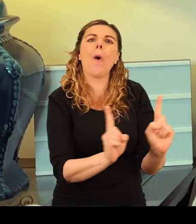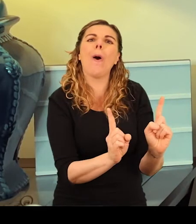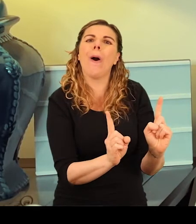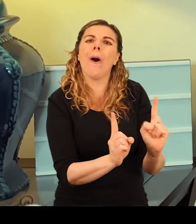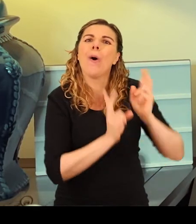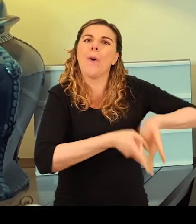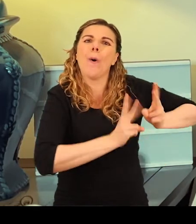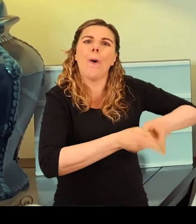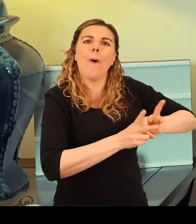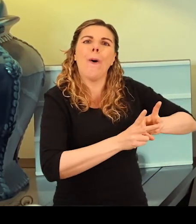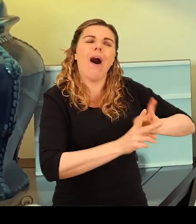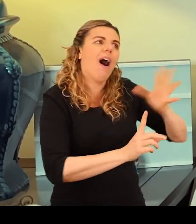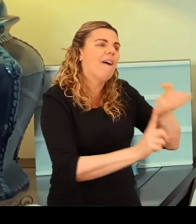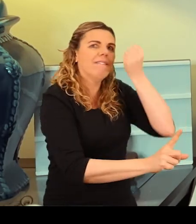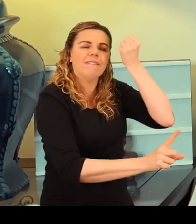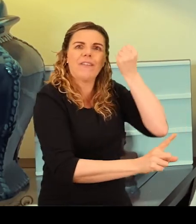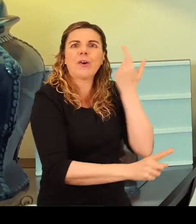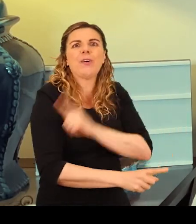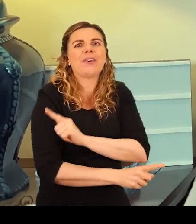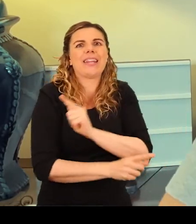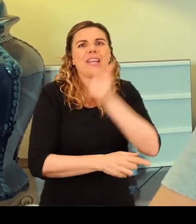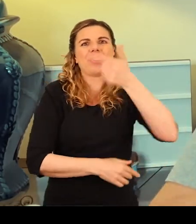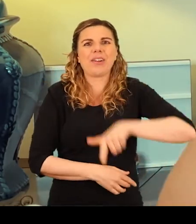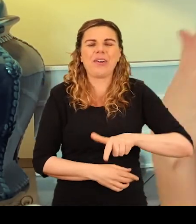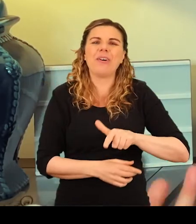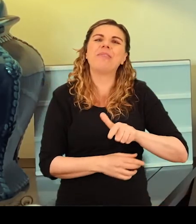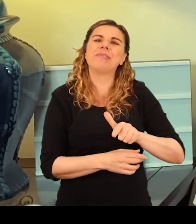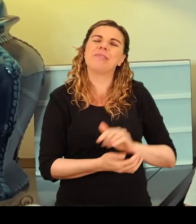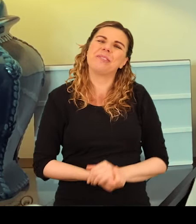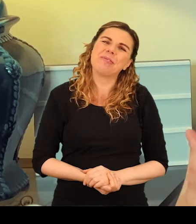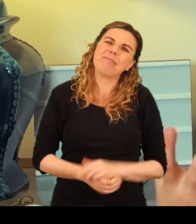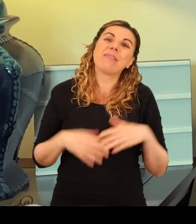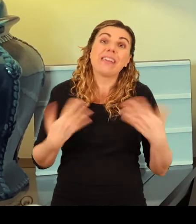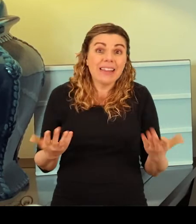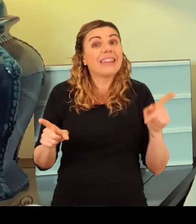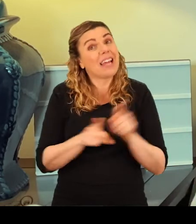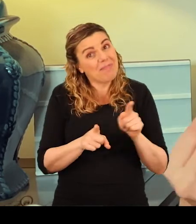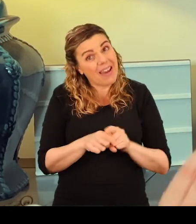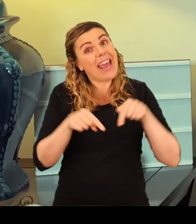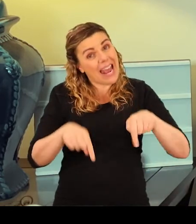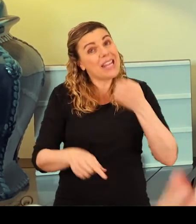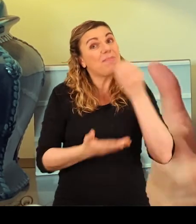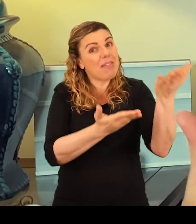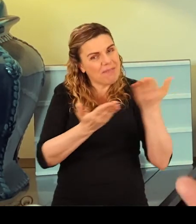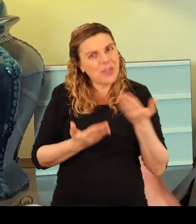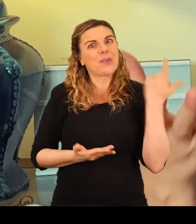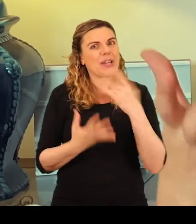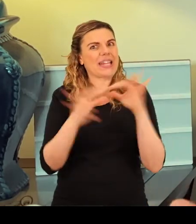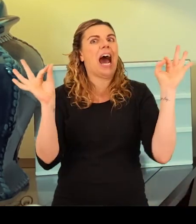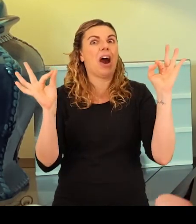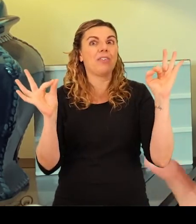não tinha deletado os arquivos. Anjo, dono então do HD Backup. Então a gente pôde recuperar os arquivos perdidos. E inclusive esse,